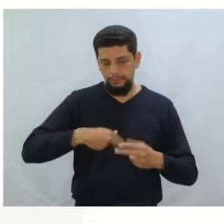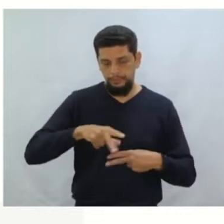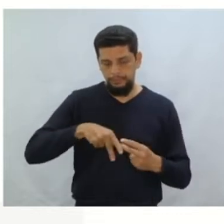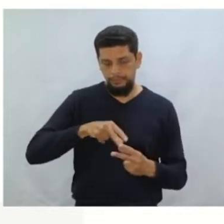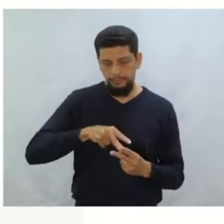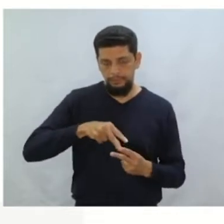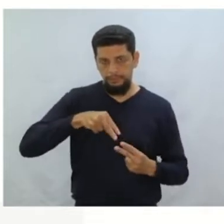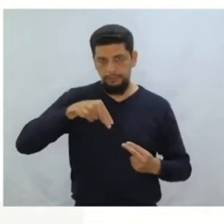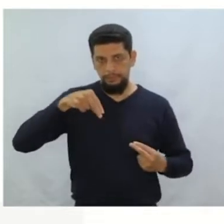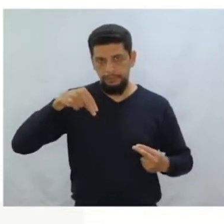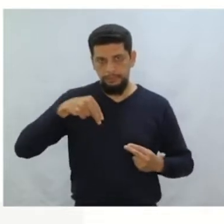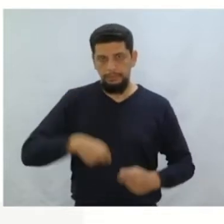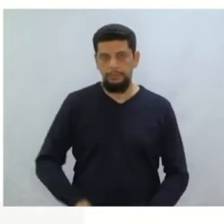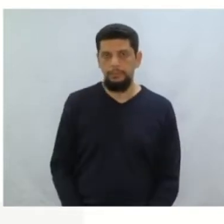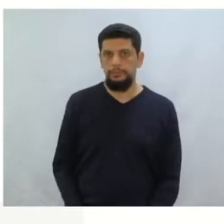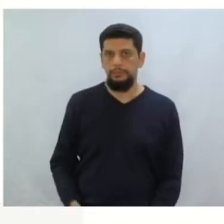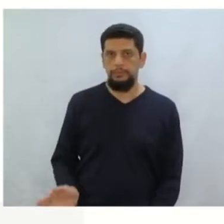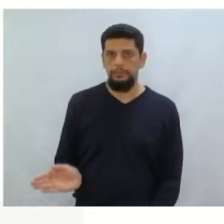1 quilo de macarrão,